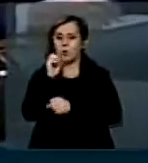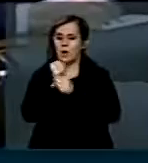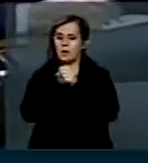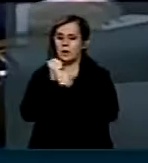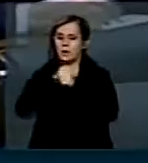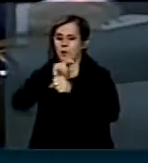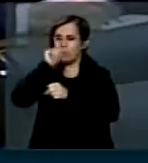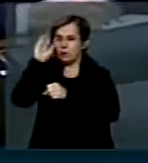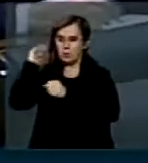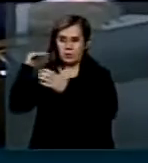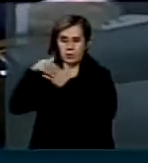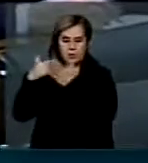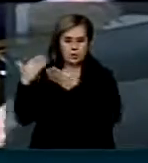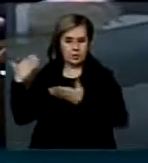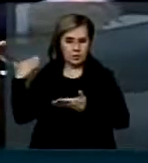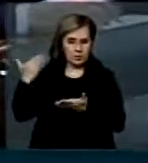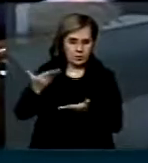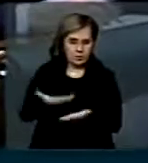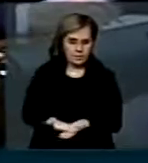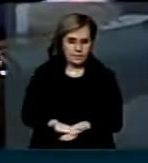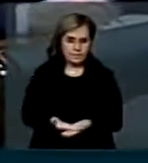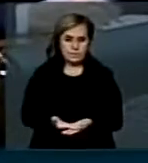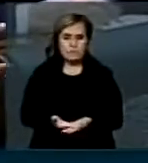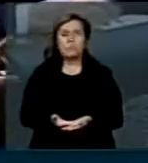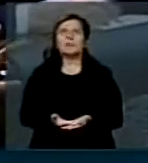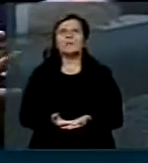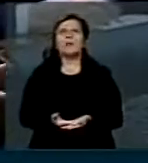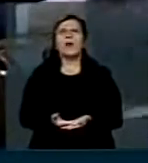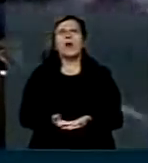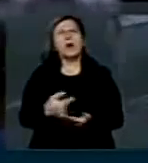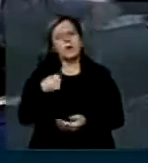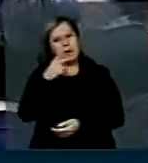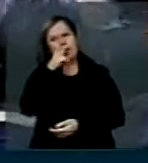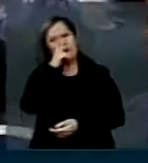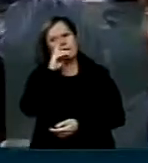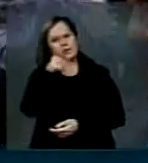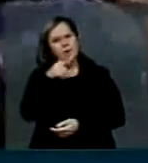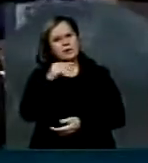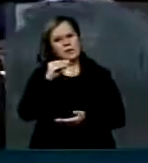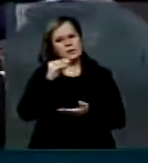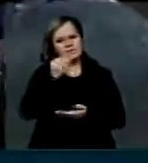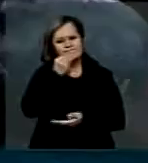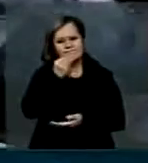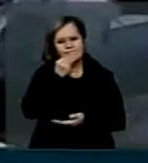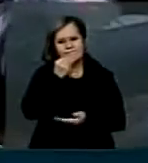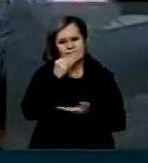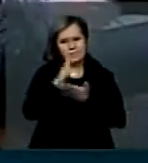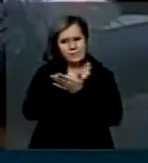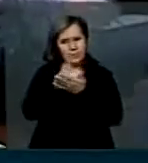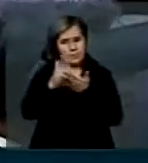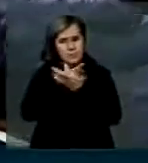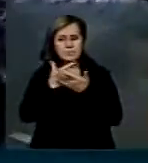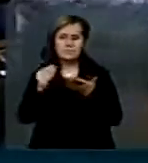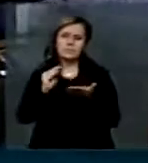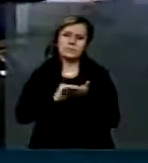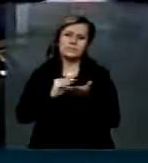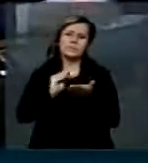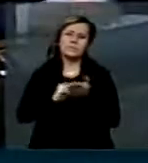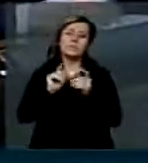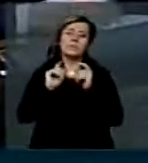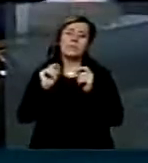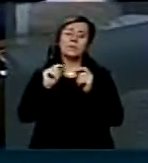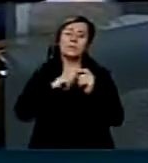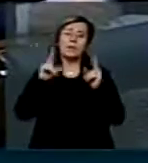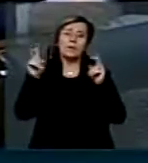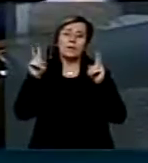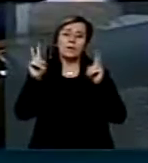sua vigência. Consideramos que há insuficiências, deputado Paulo Teixeira, no que diz respeito